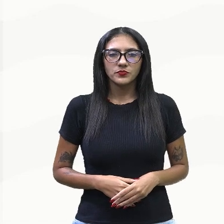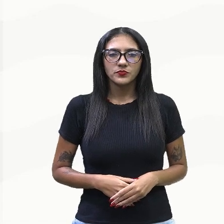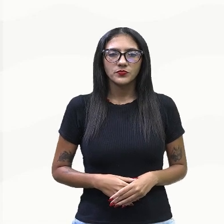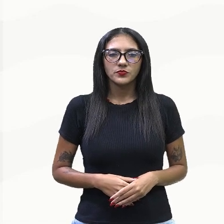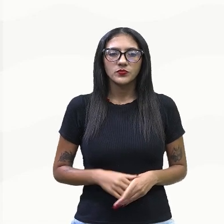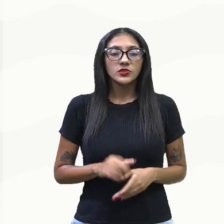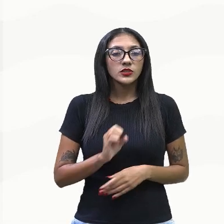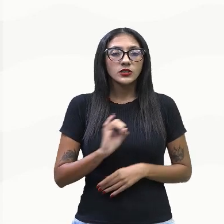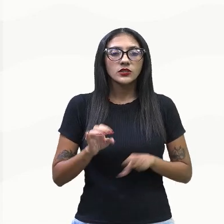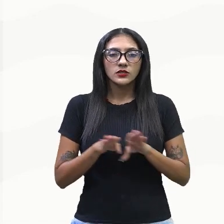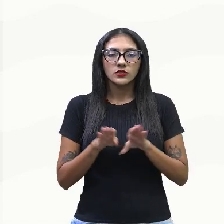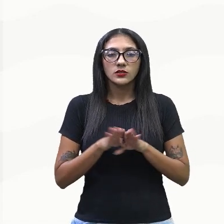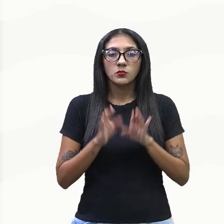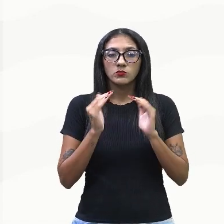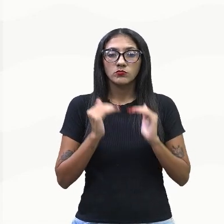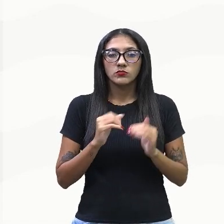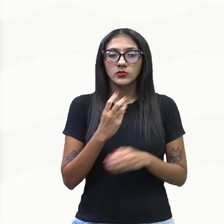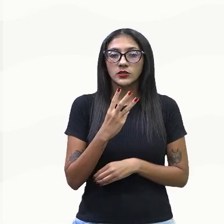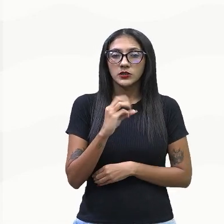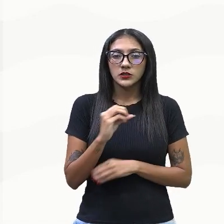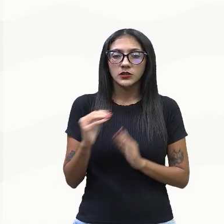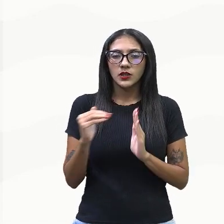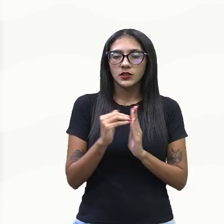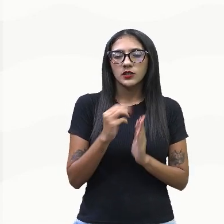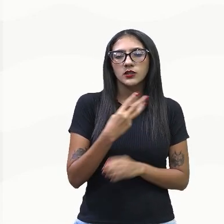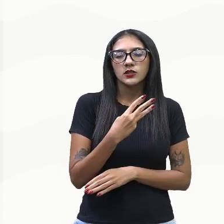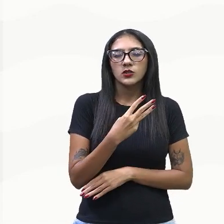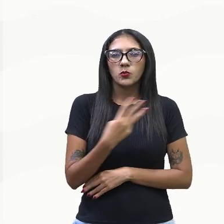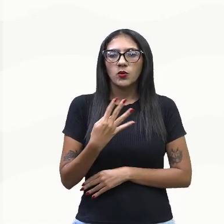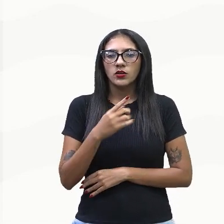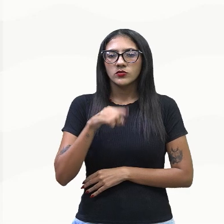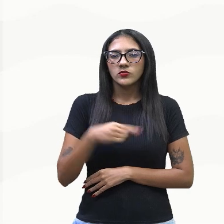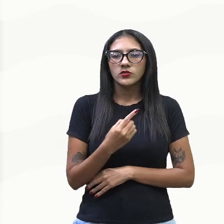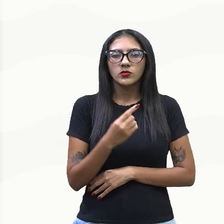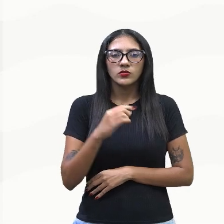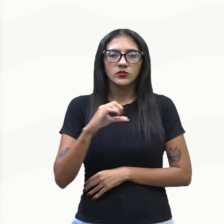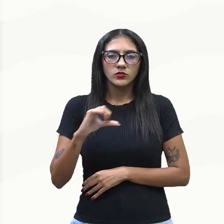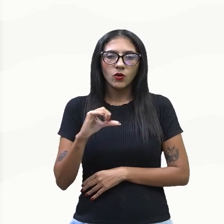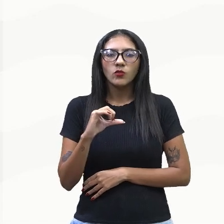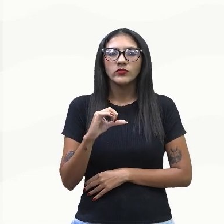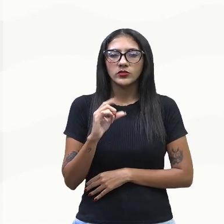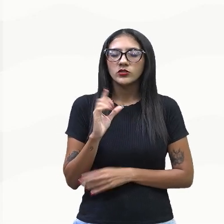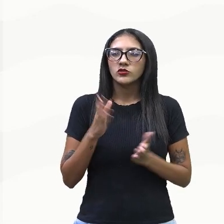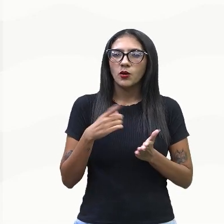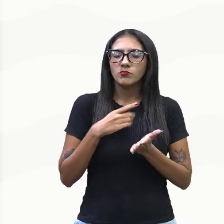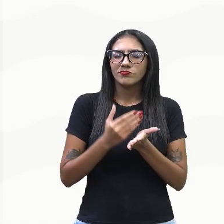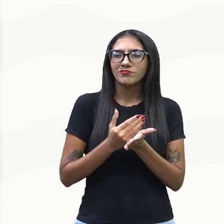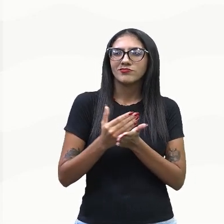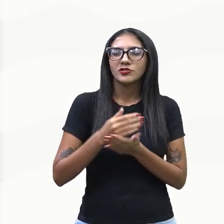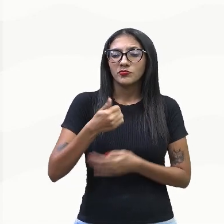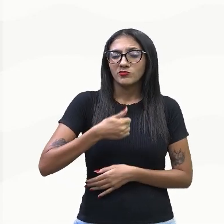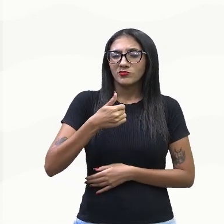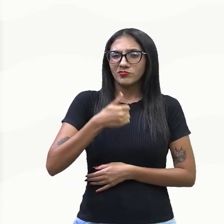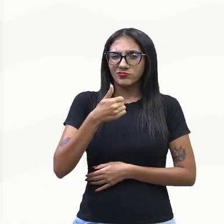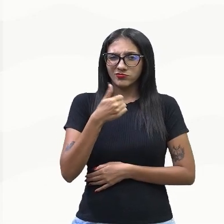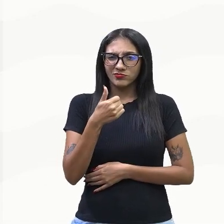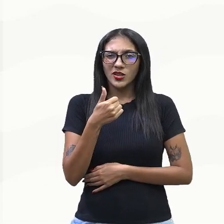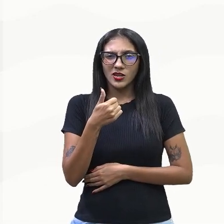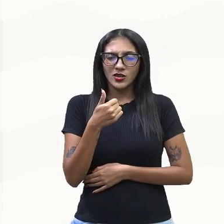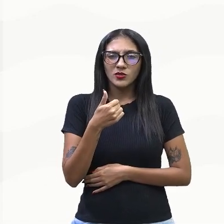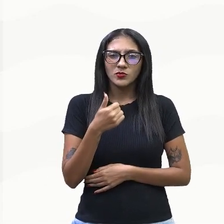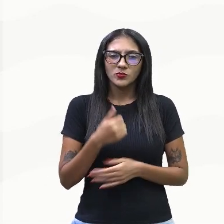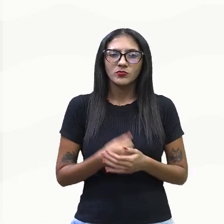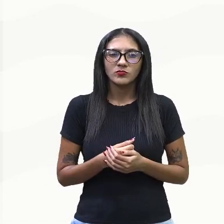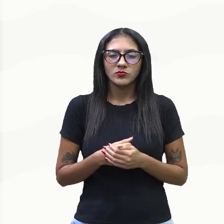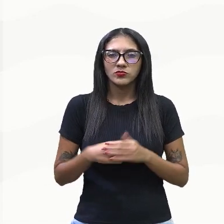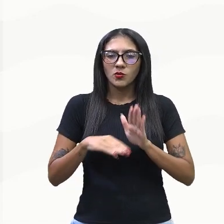de 30 até 34,9, obesidade grau 1. Já começou a entrar na